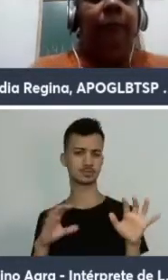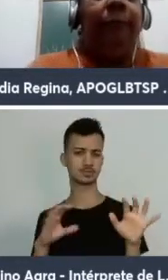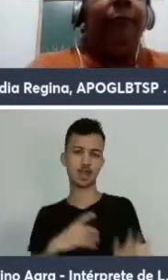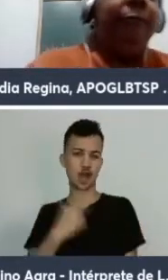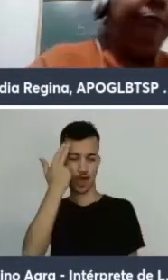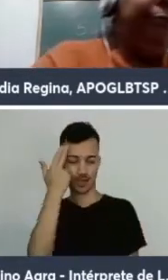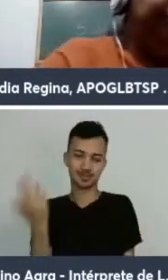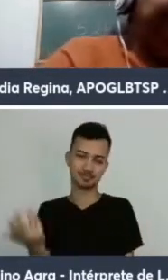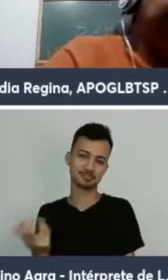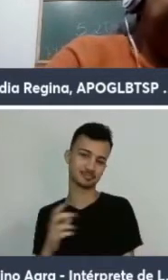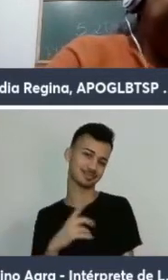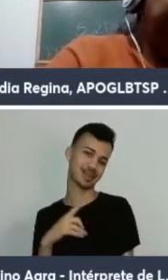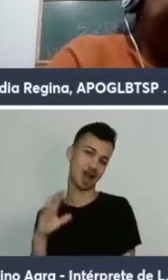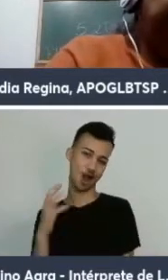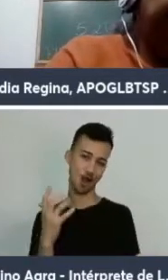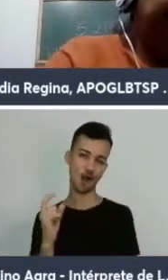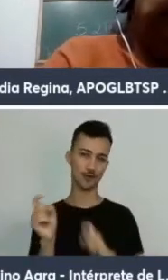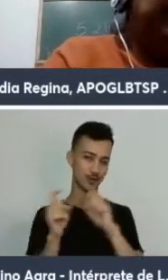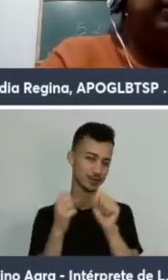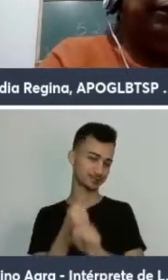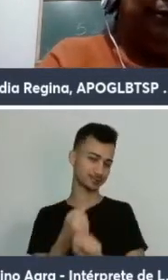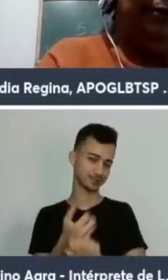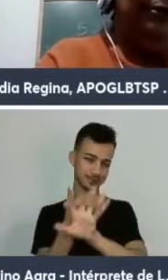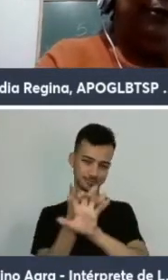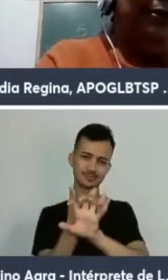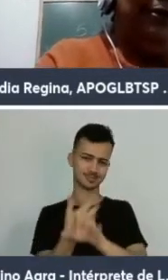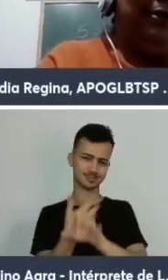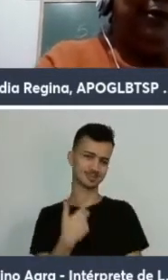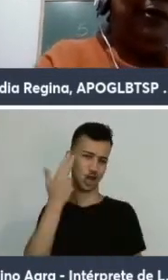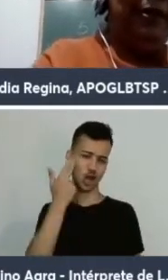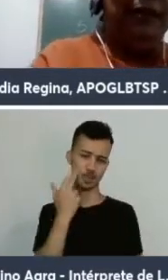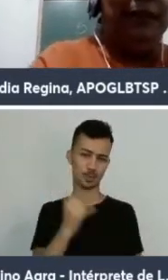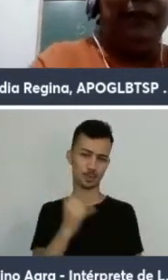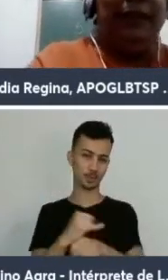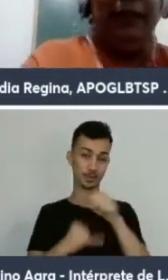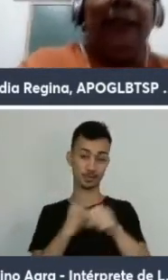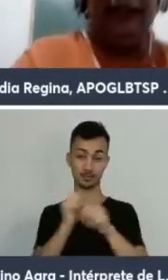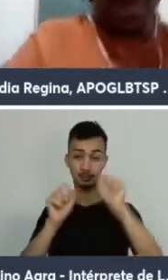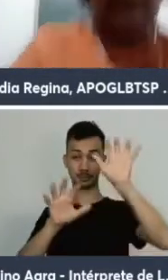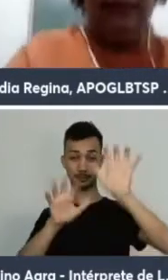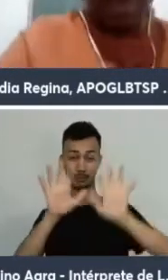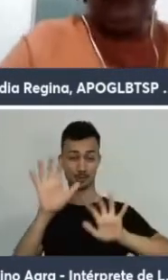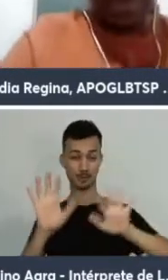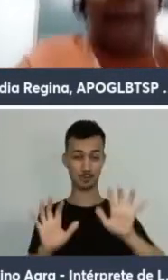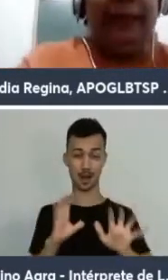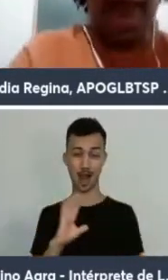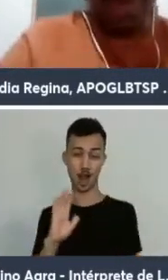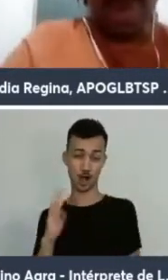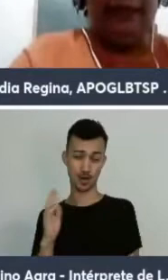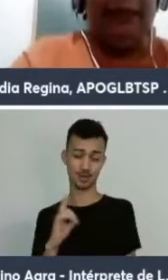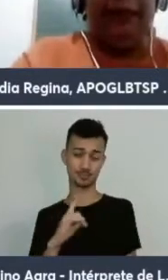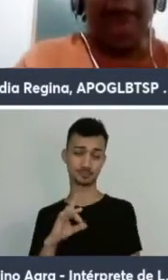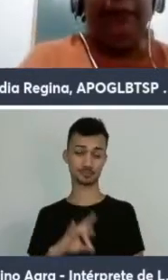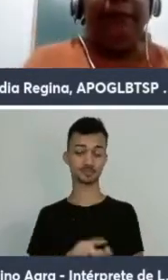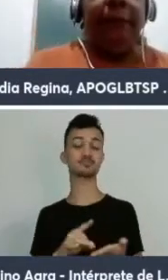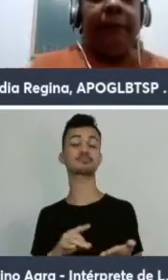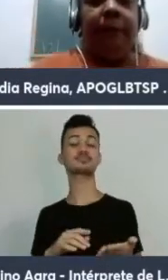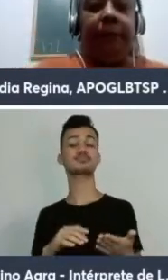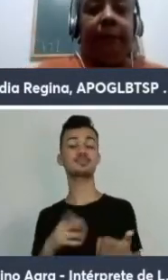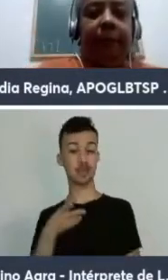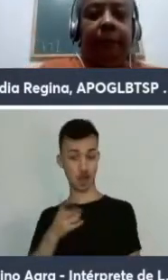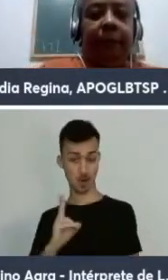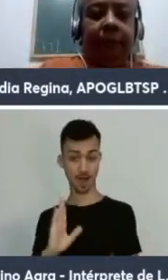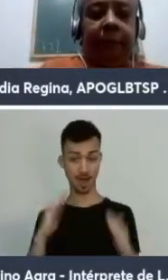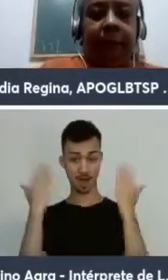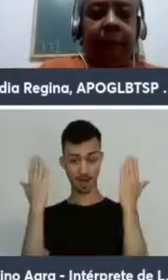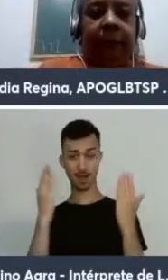de reuniões virtuais, enfim, internet, as reuniões vai ficando travada. Vamos passar então primeiro para a Cláudia,